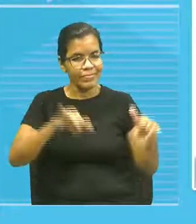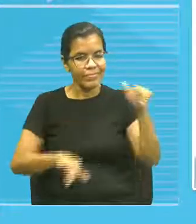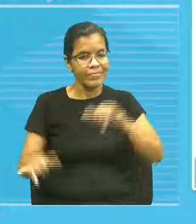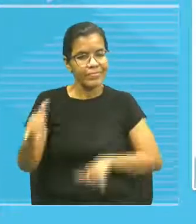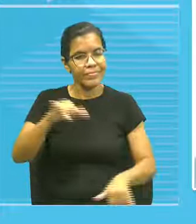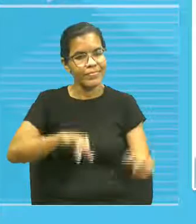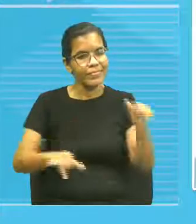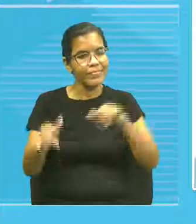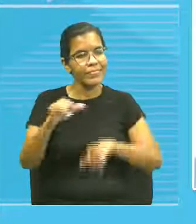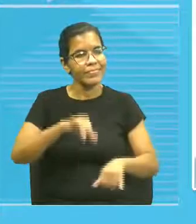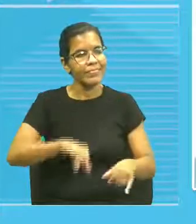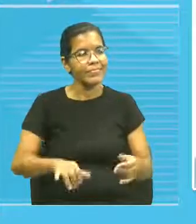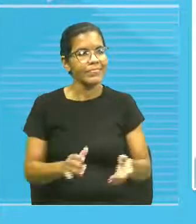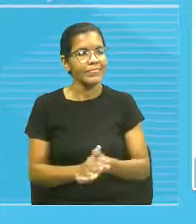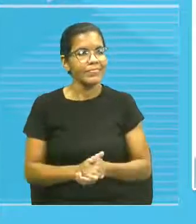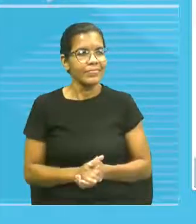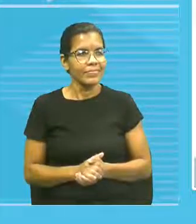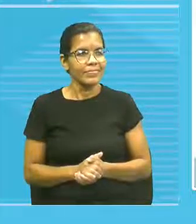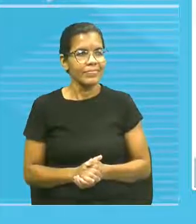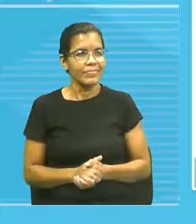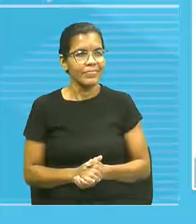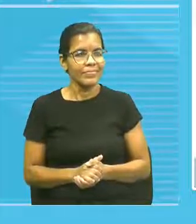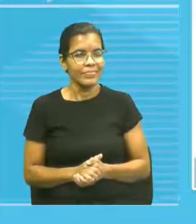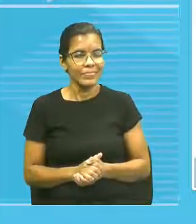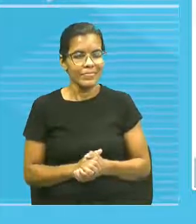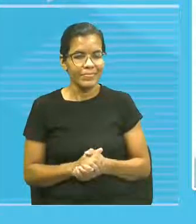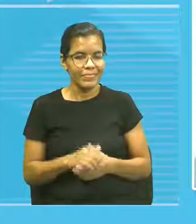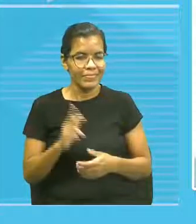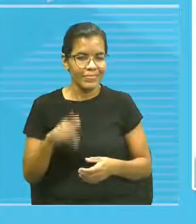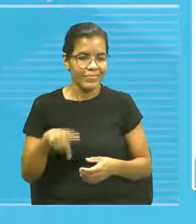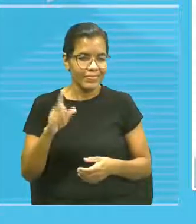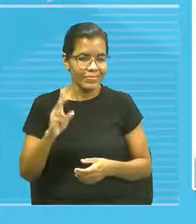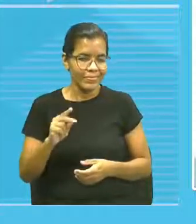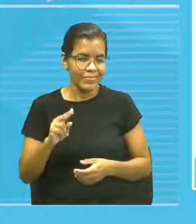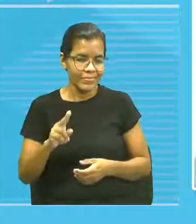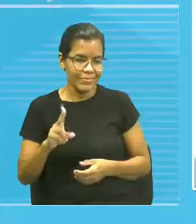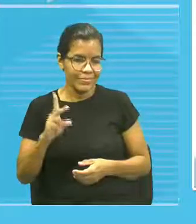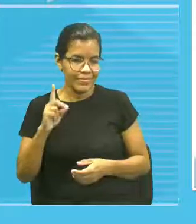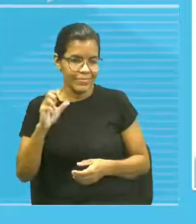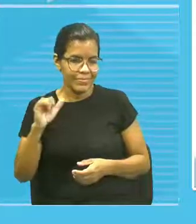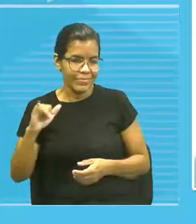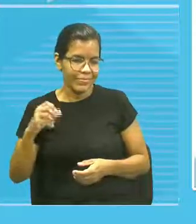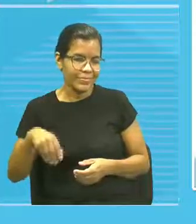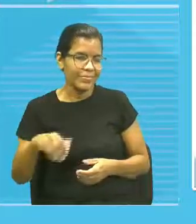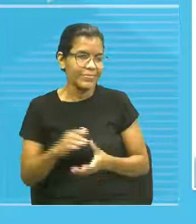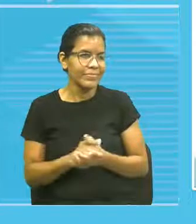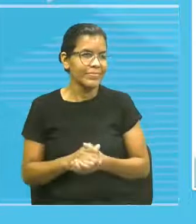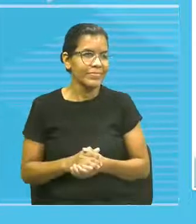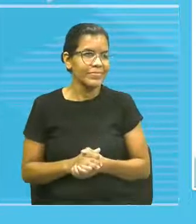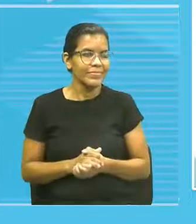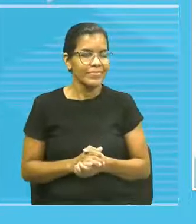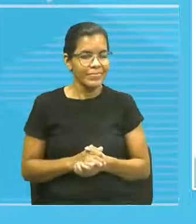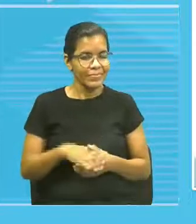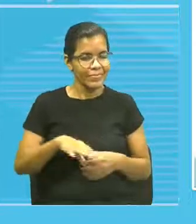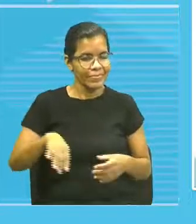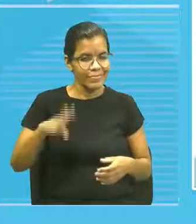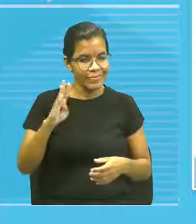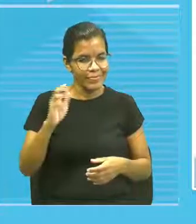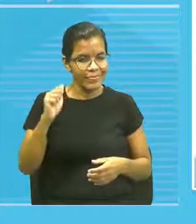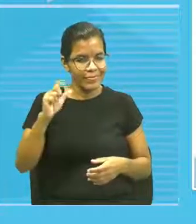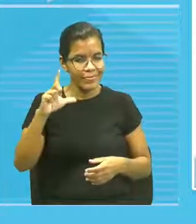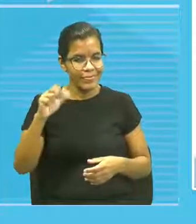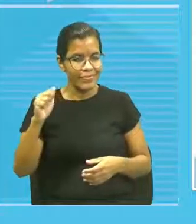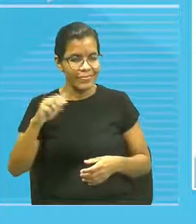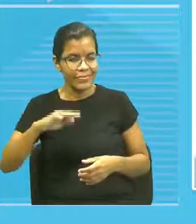por favor, para dar um budim de presente, uma coisa. Um bolo de milho com café para